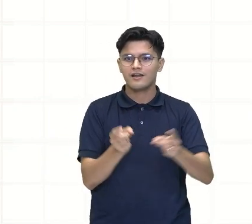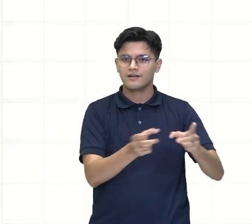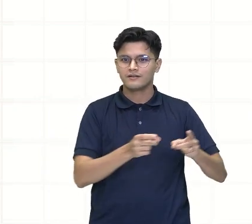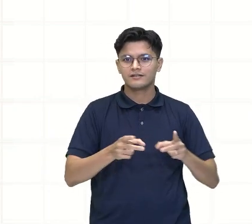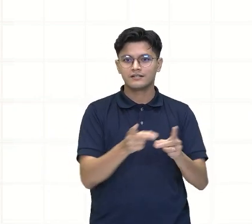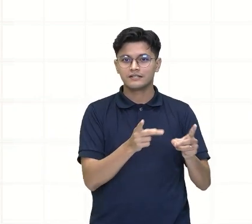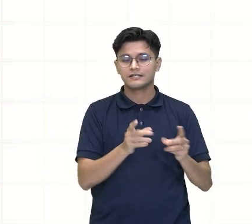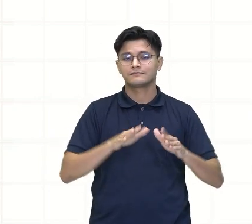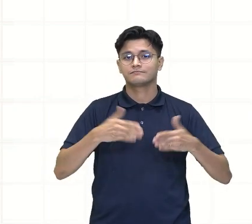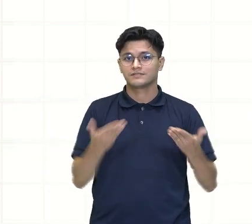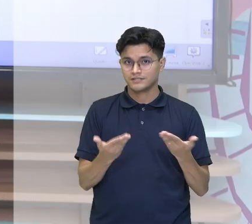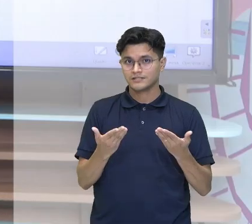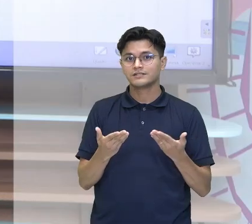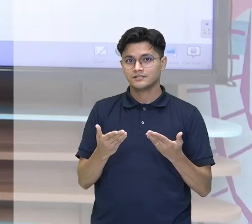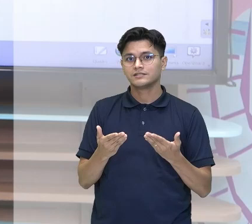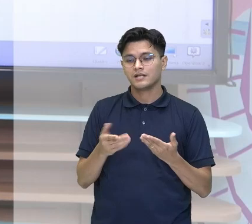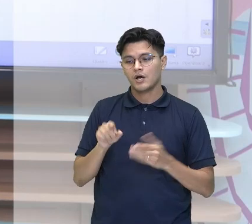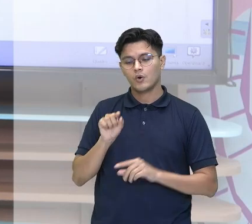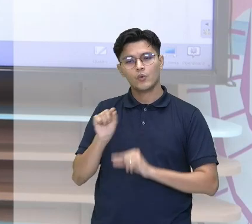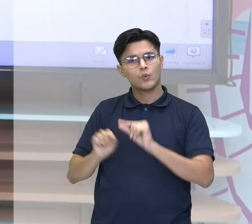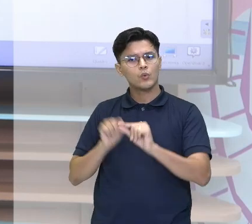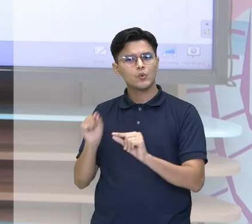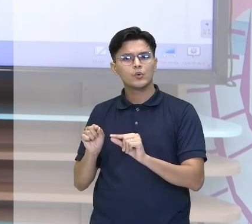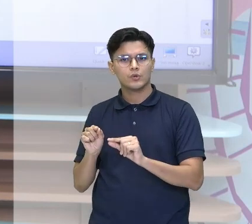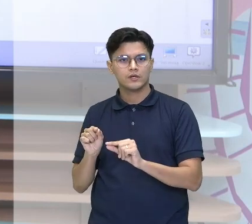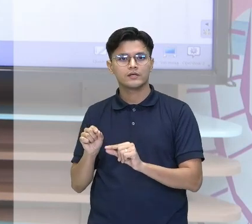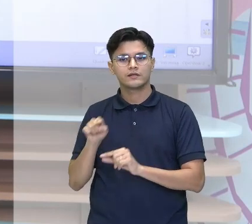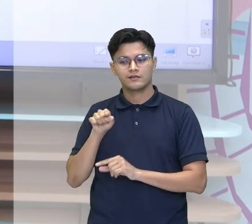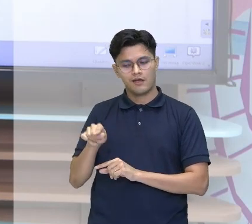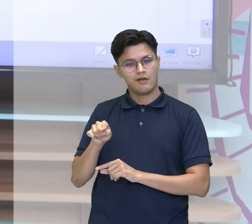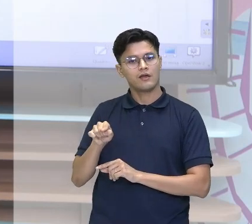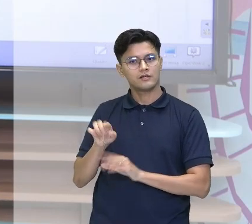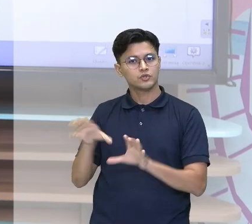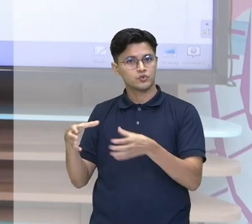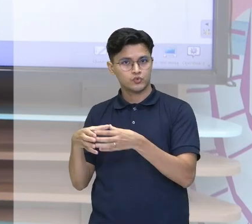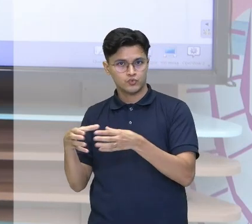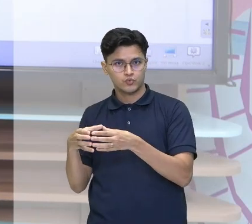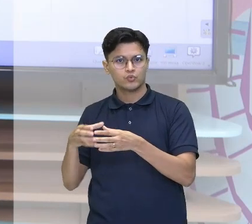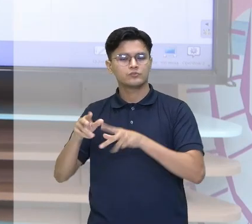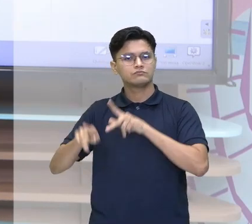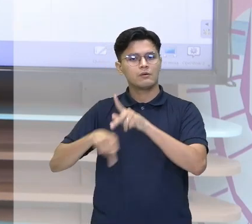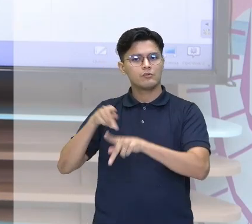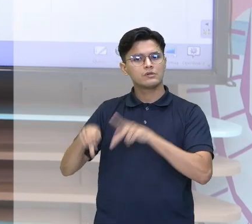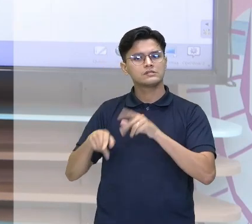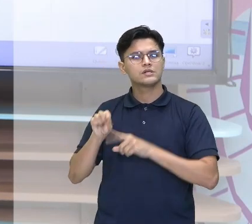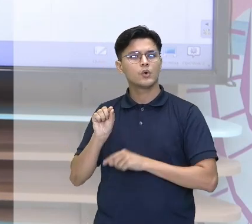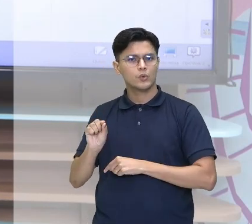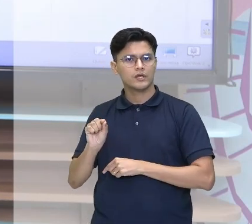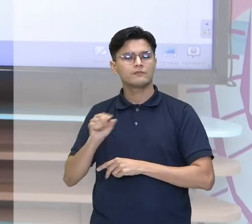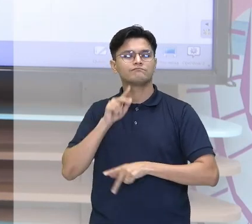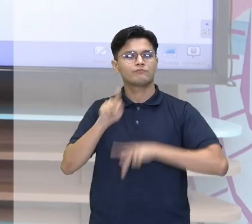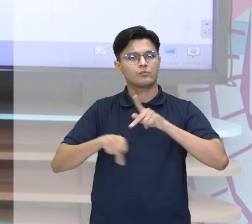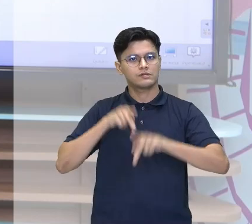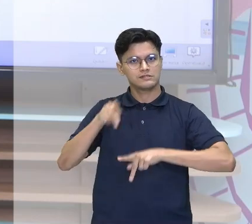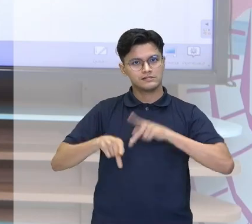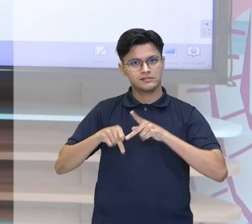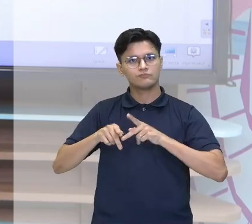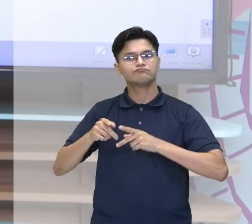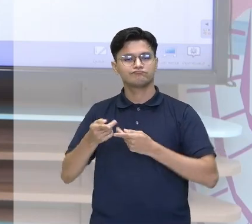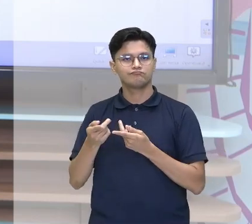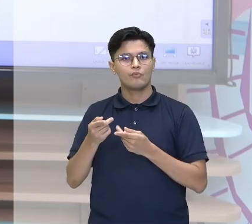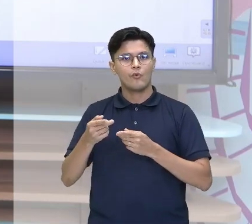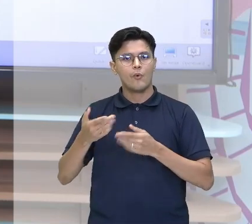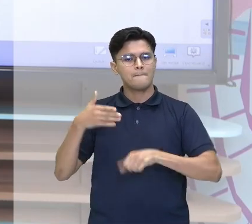população, ela vai estar presente no que nós chamamos de população economicamente ativa, tá bom? Que está